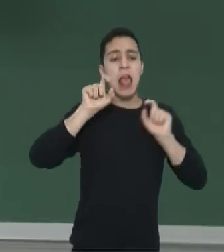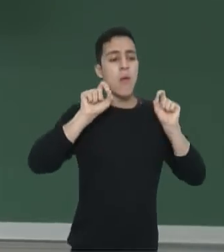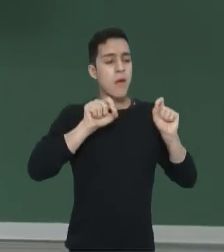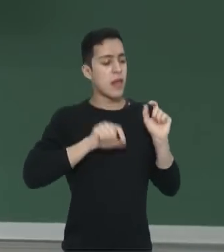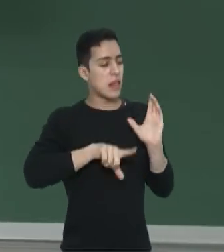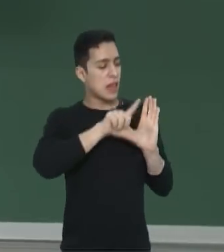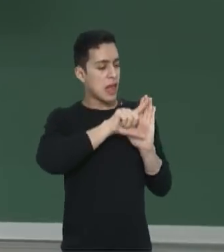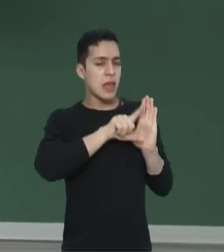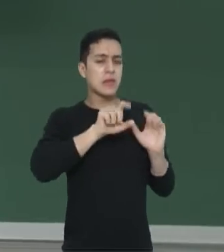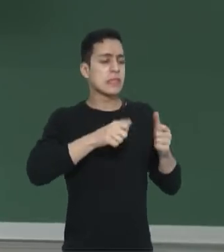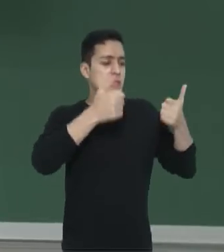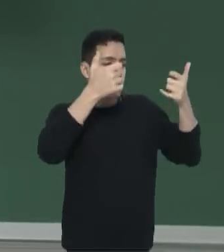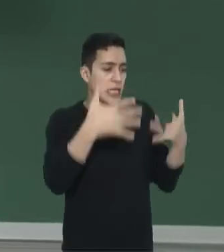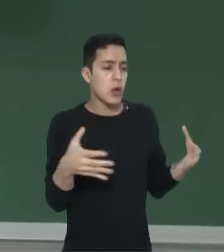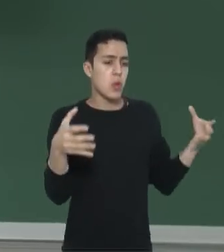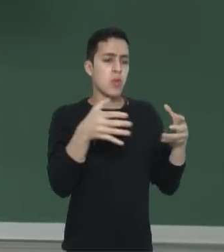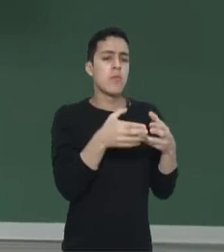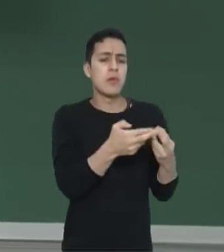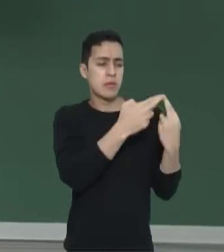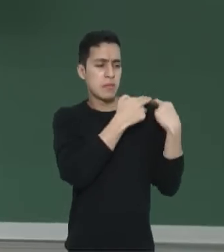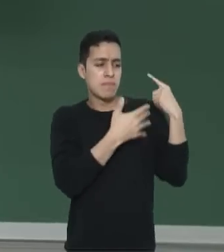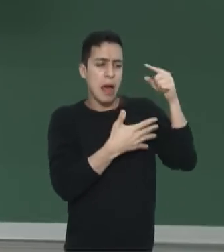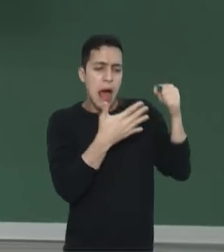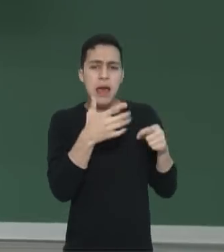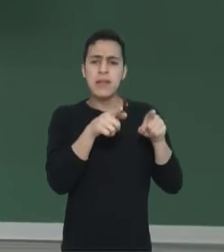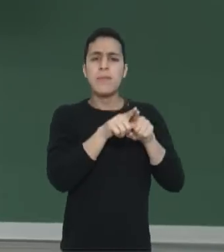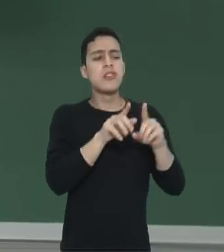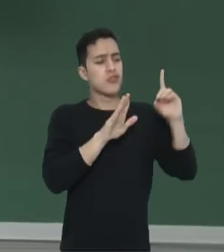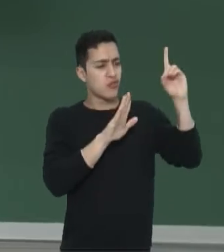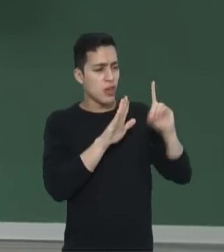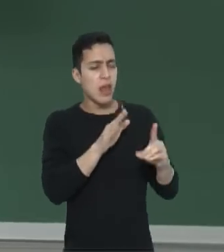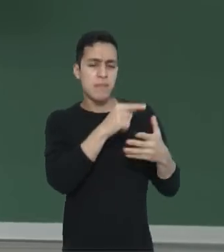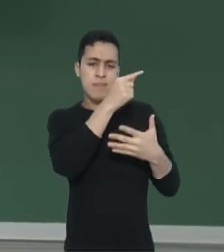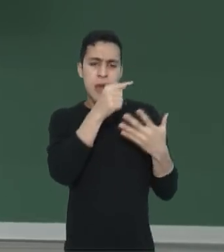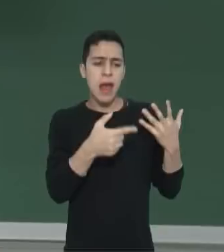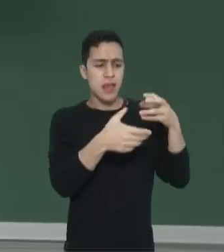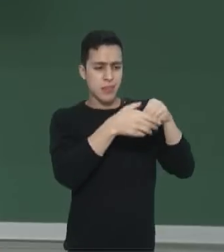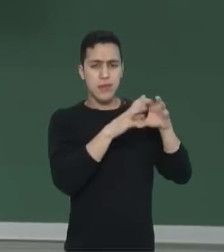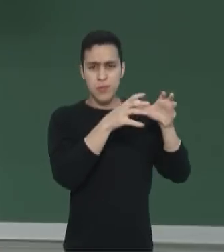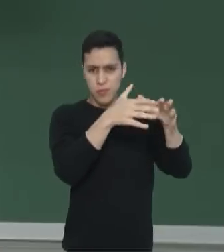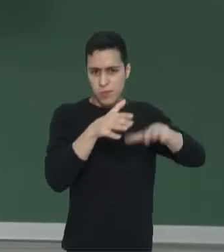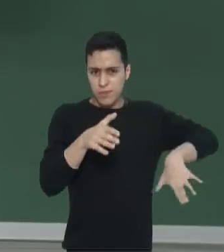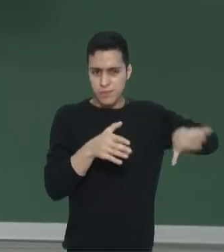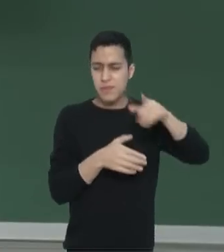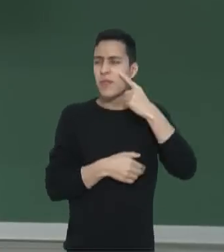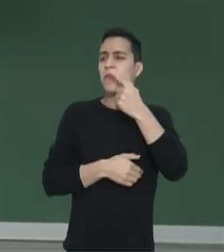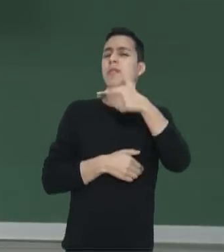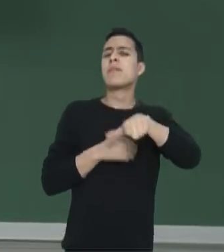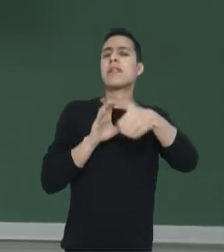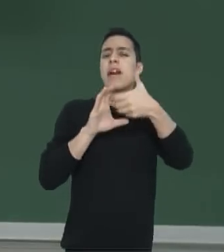direitos e deveres de um grupo, de uma atividade. Vejamos mais algumas características do texto normativo.